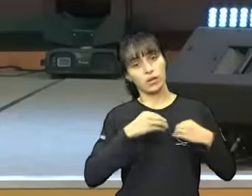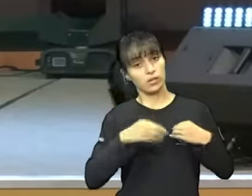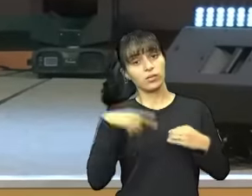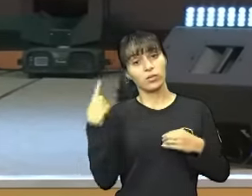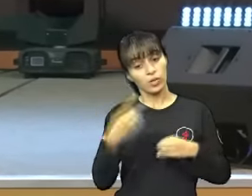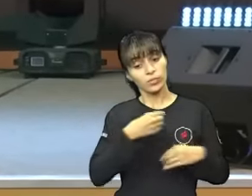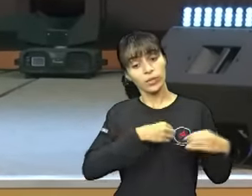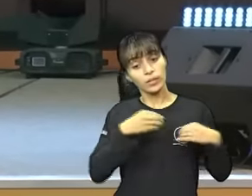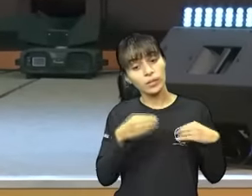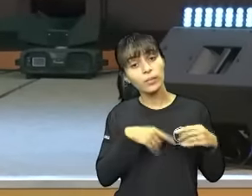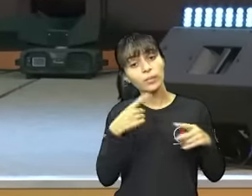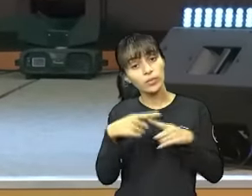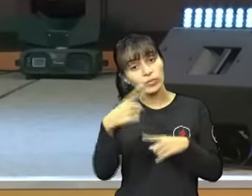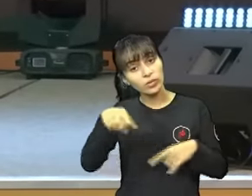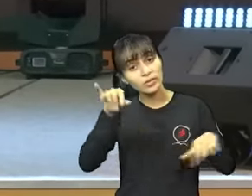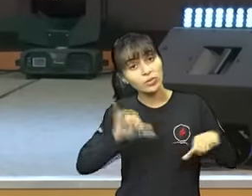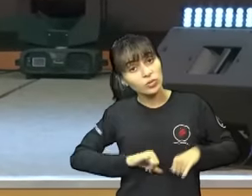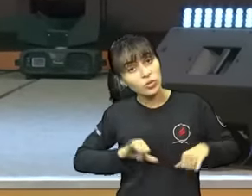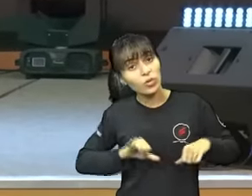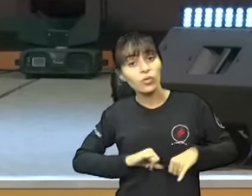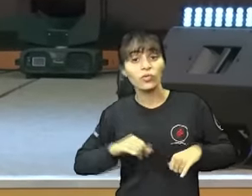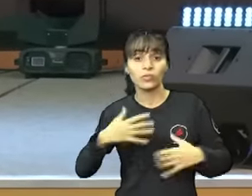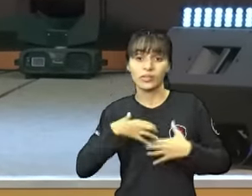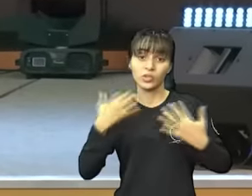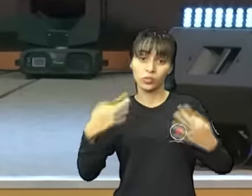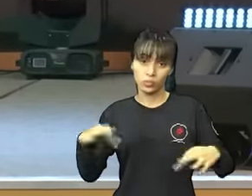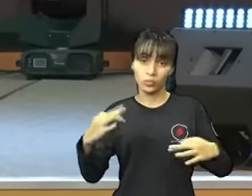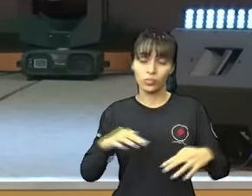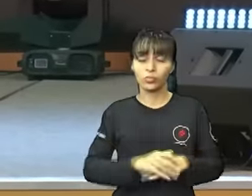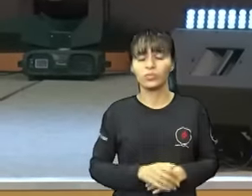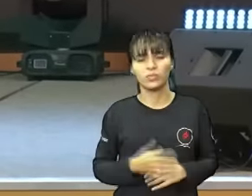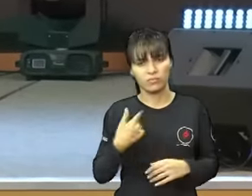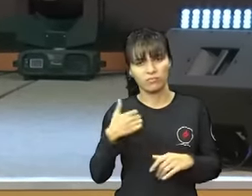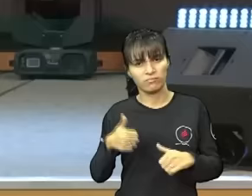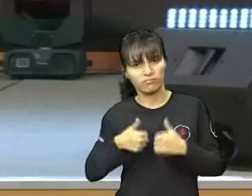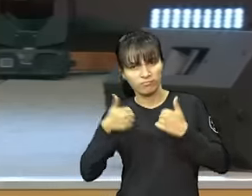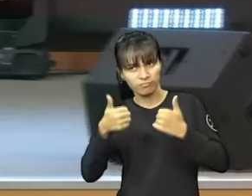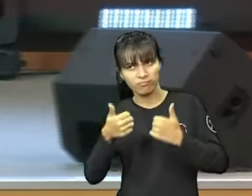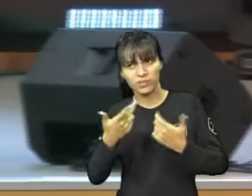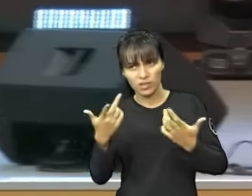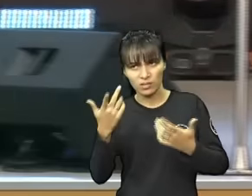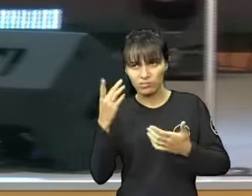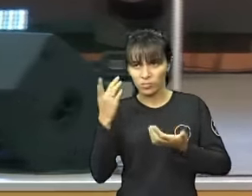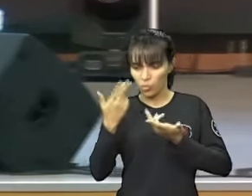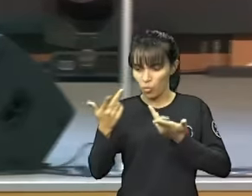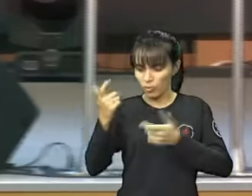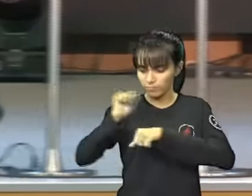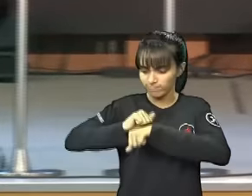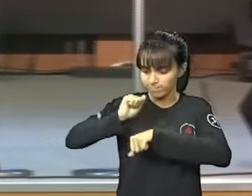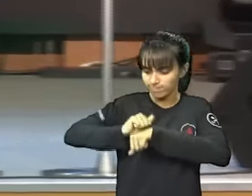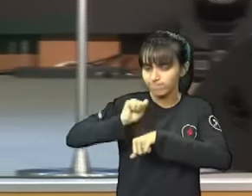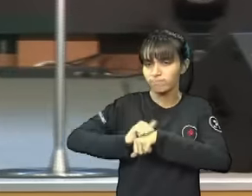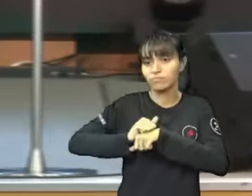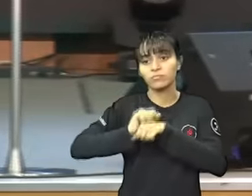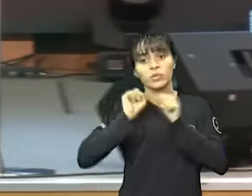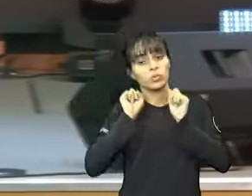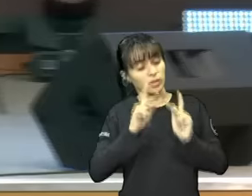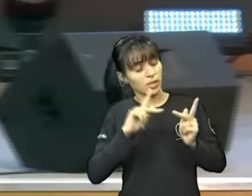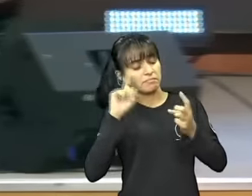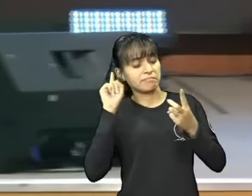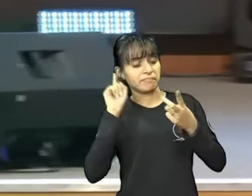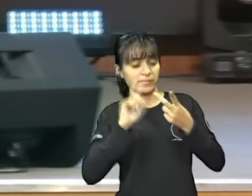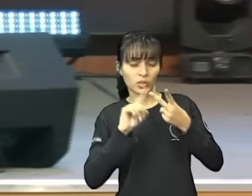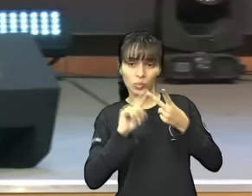somos pecadores aqui você sofre sente dor mas vou melhorar eu quero eu quero uma coisa mais consistente mas ok passou a